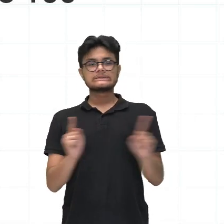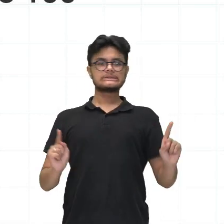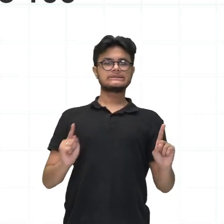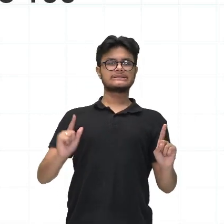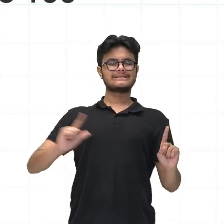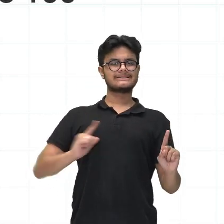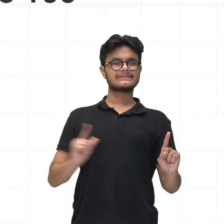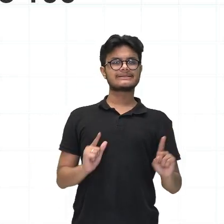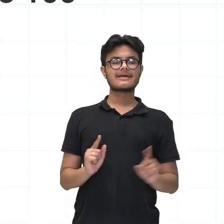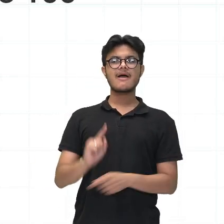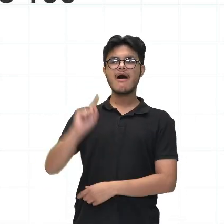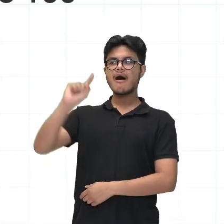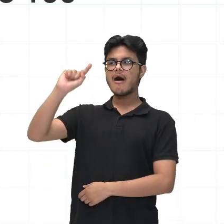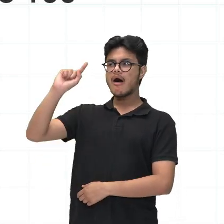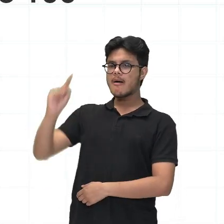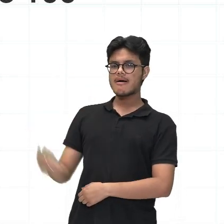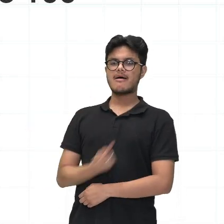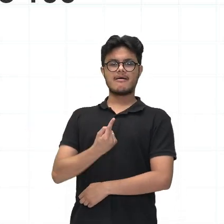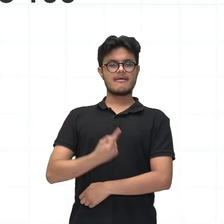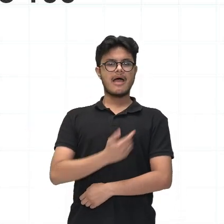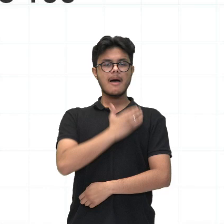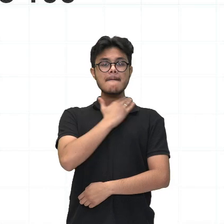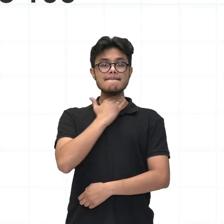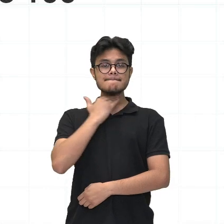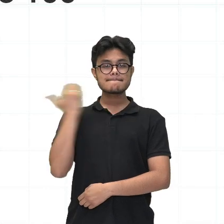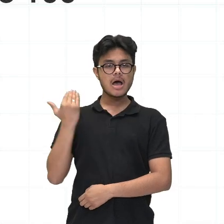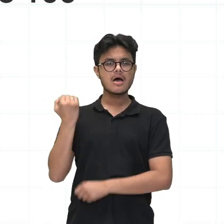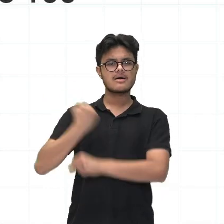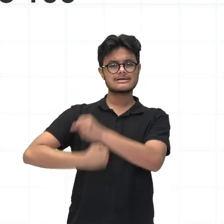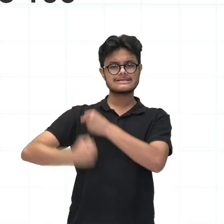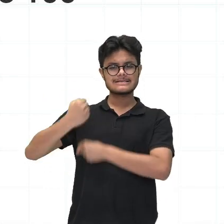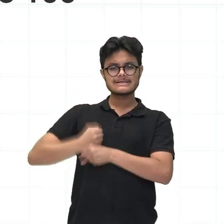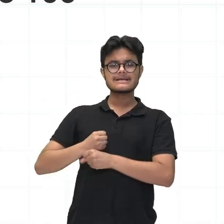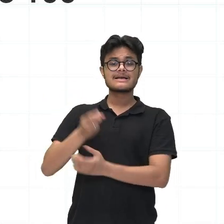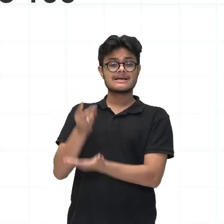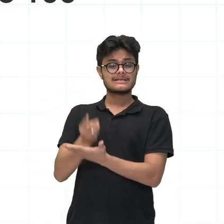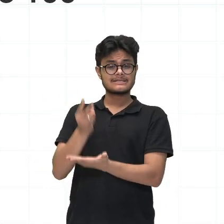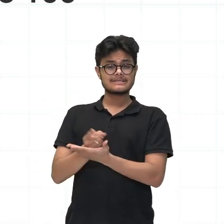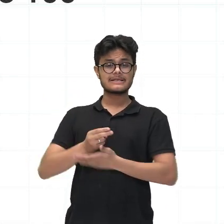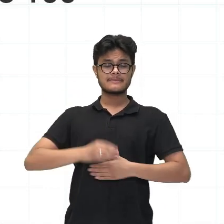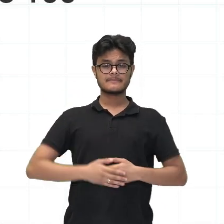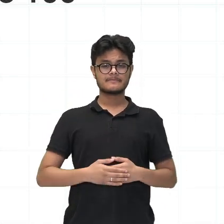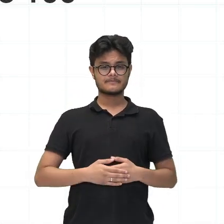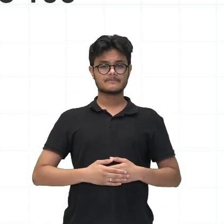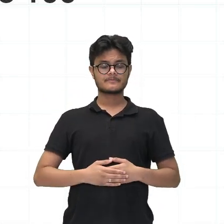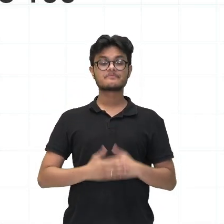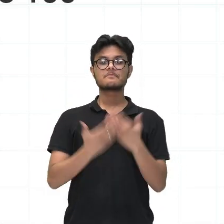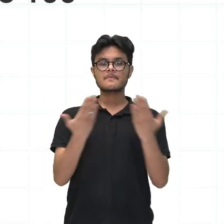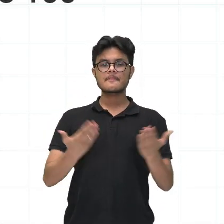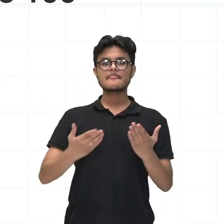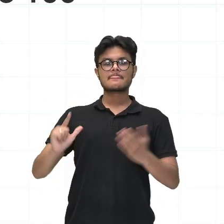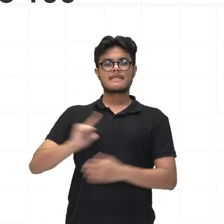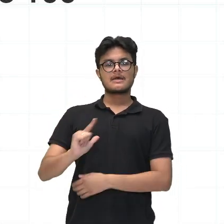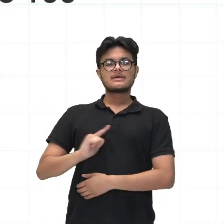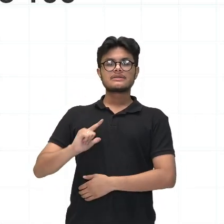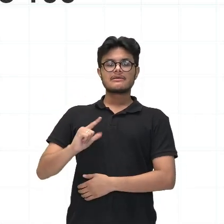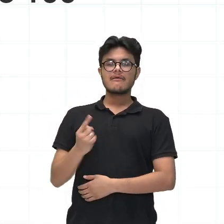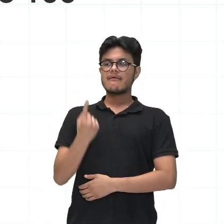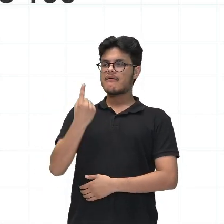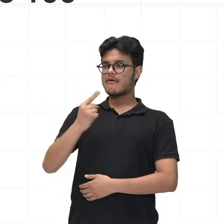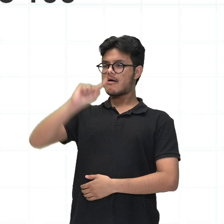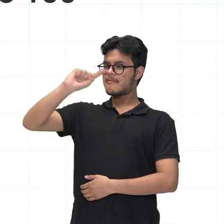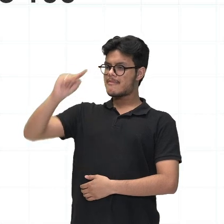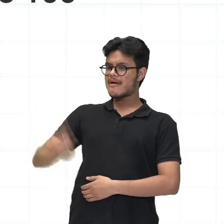de 1 milhão de mortes anualmente. Ou seja, mais de 1 milhão